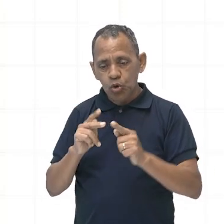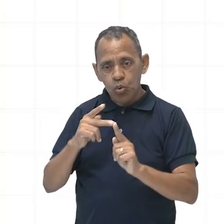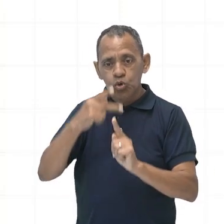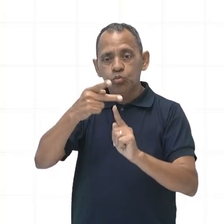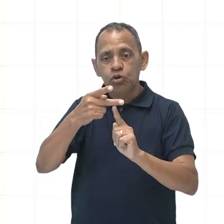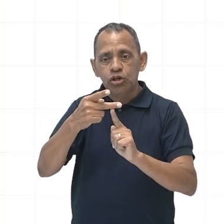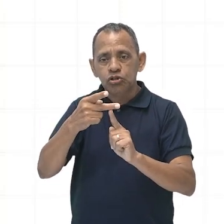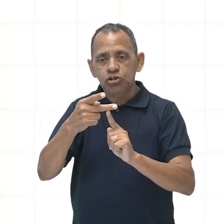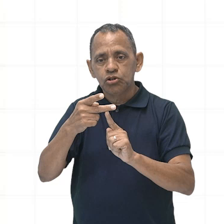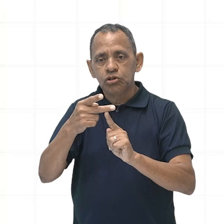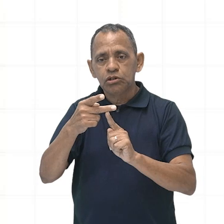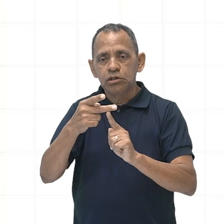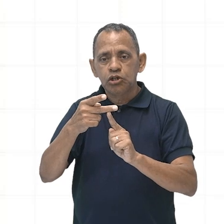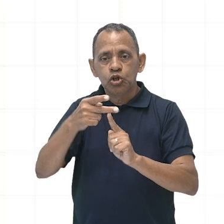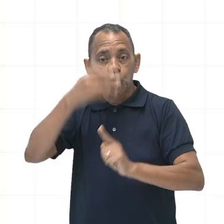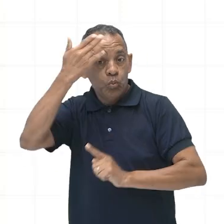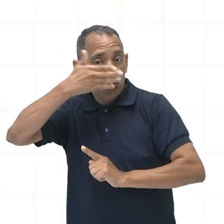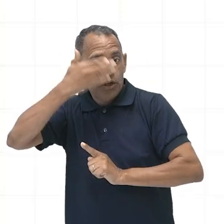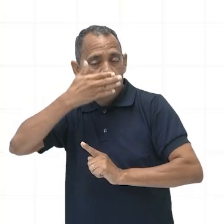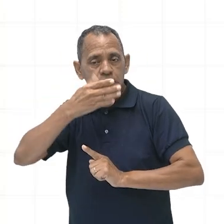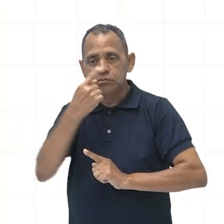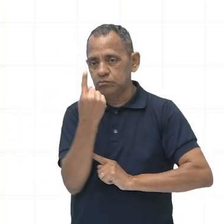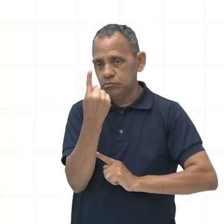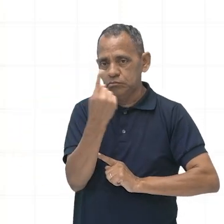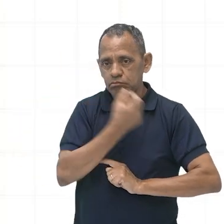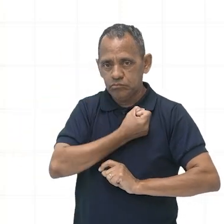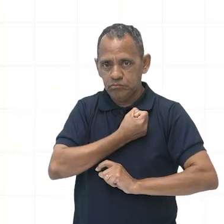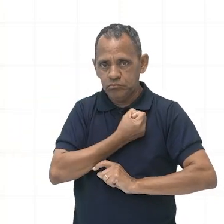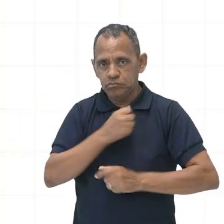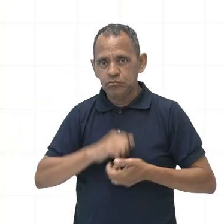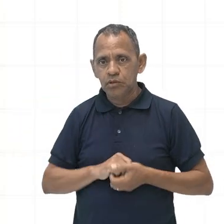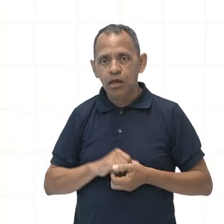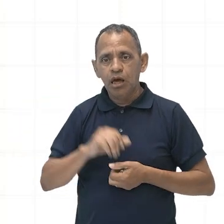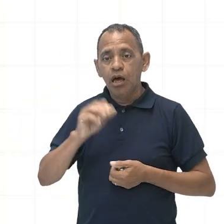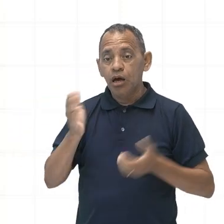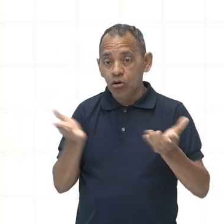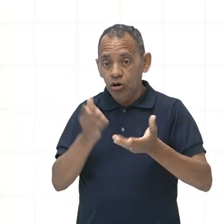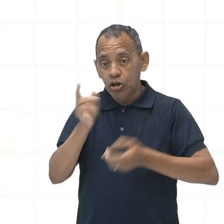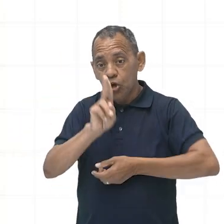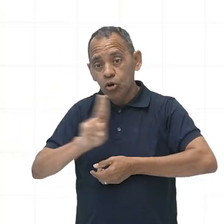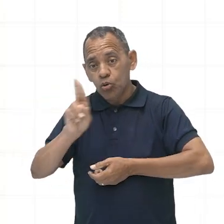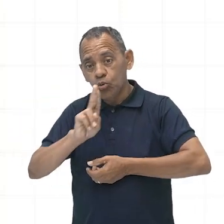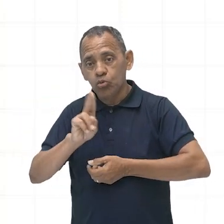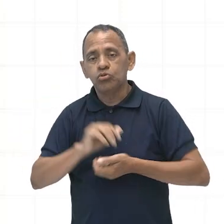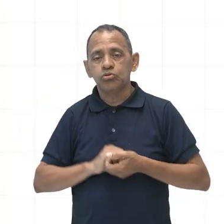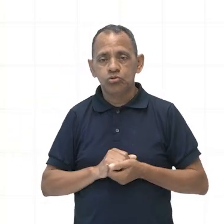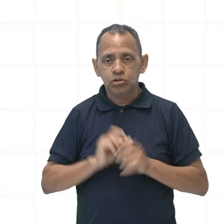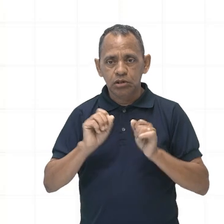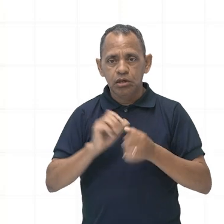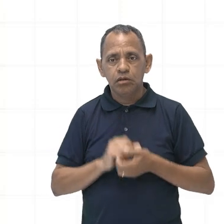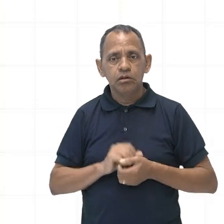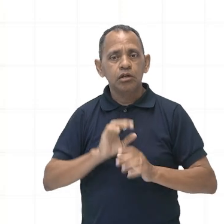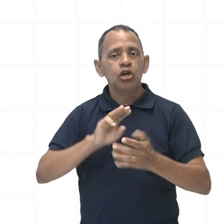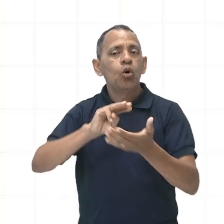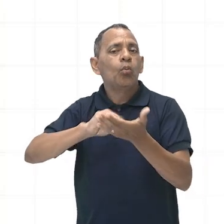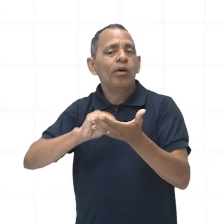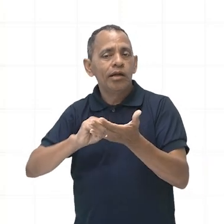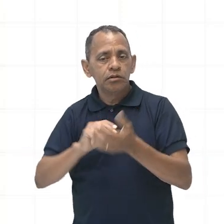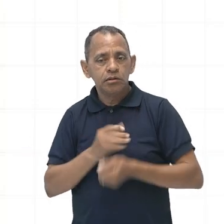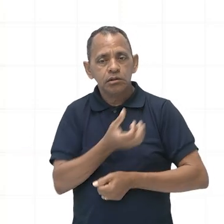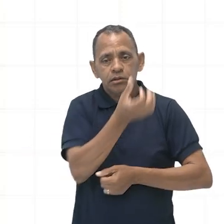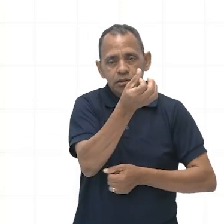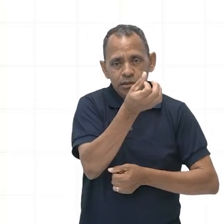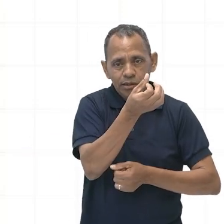1. Beleza. E agora, professor, eu aplico a propriedade. Ó. A propriedade diz o seguinte, que vai ser 6 elevado